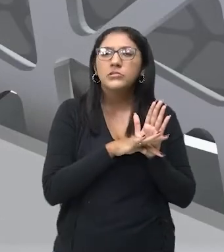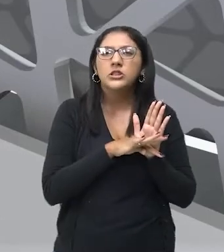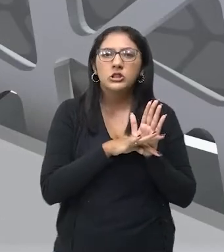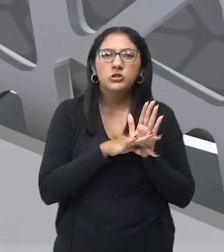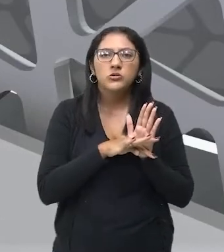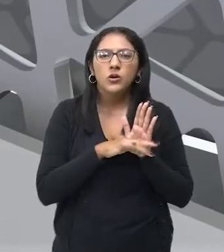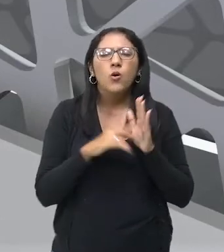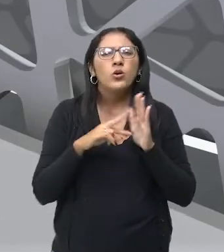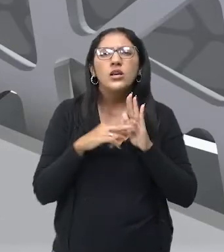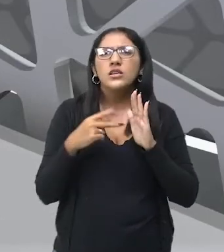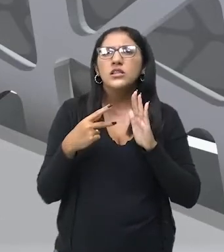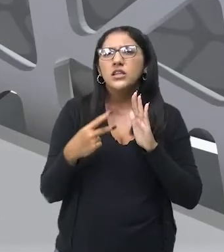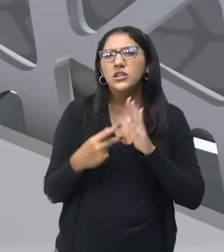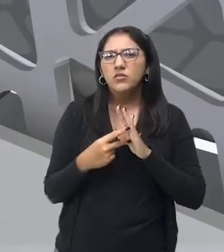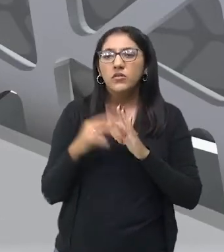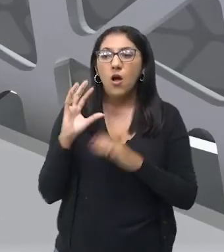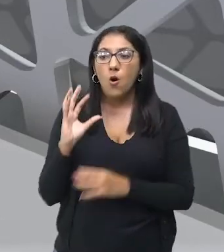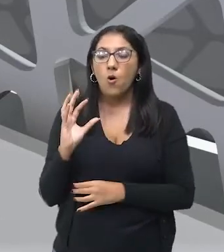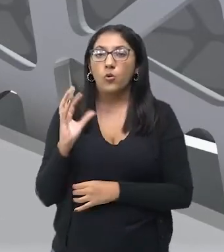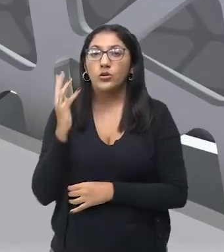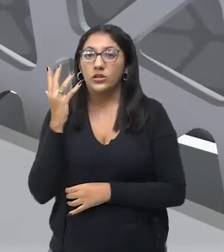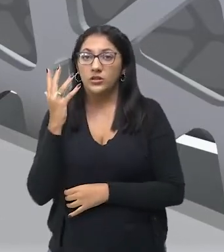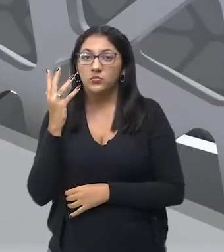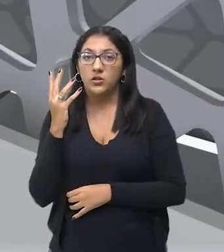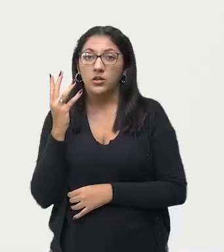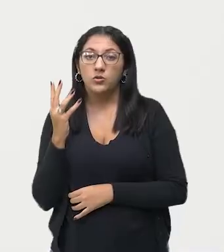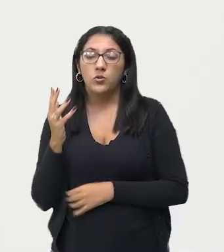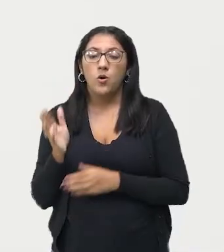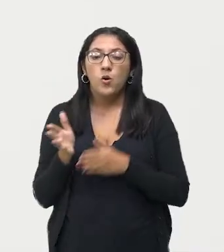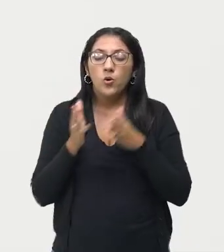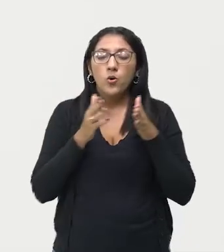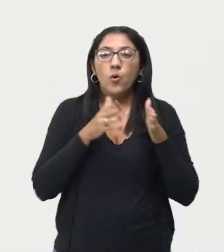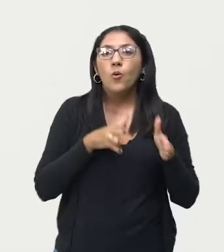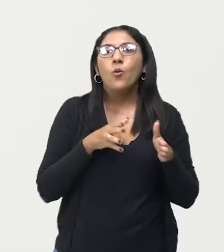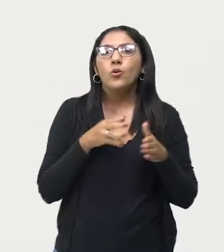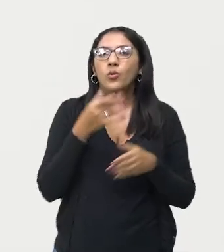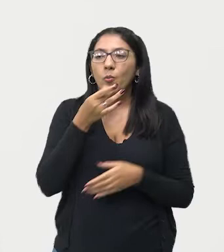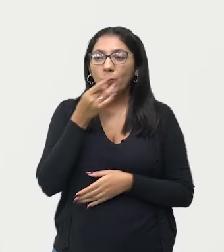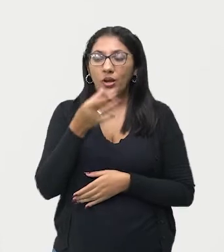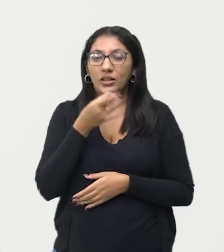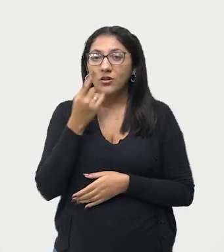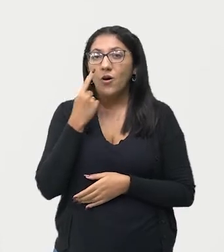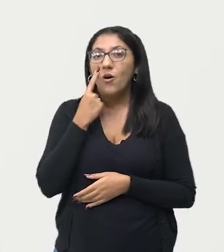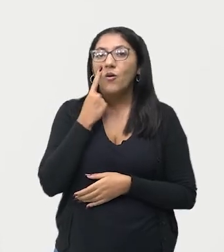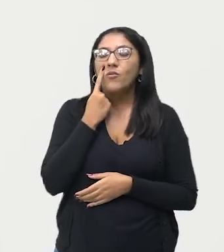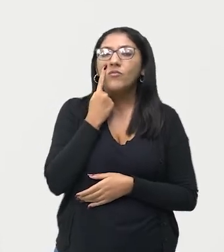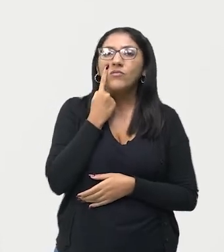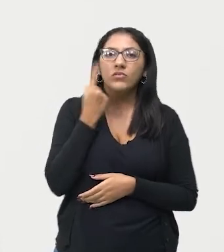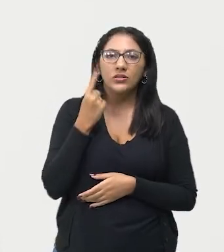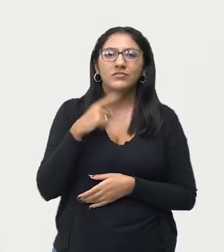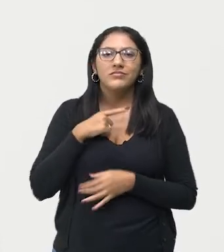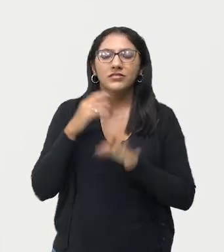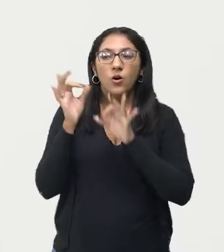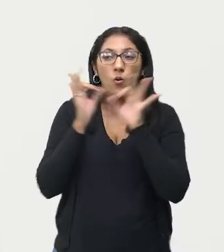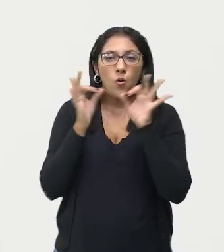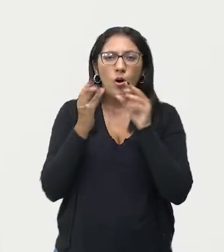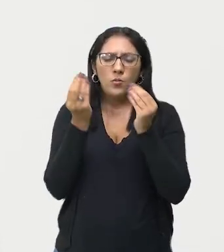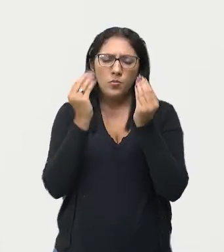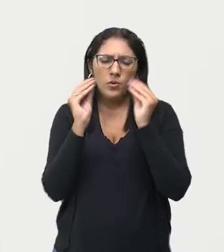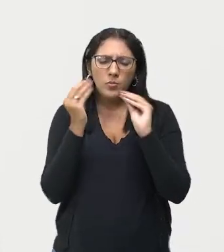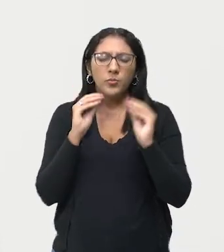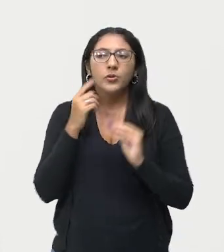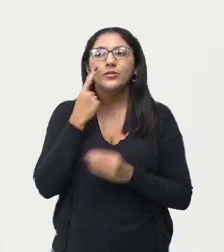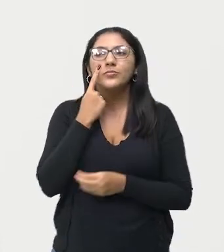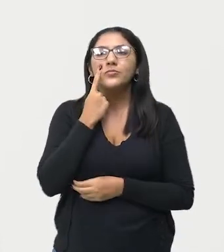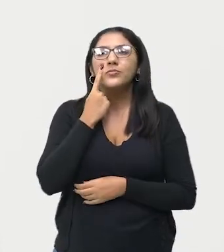é fato e o que é opinião. Então, vamos à cartela, porque a gente tem essa divisão. Nesse texto que a gente acabou